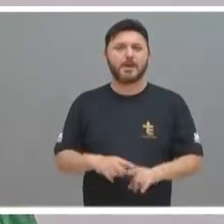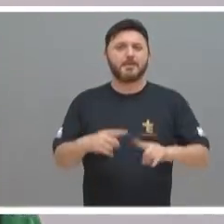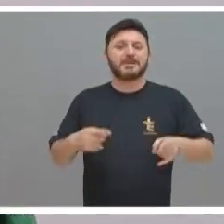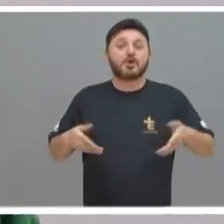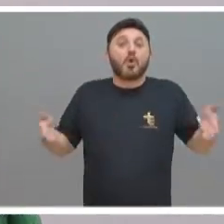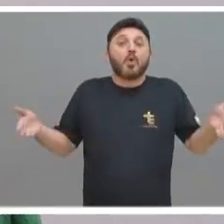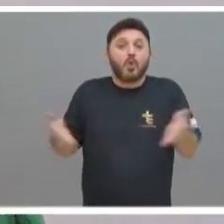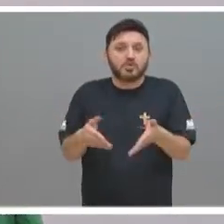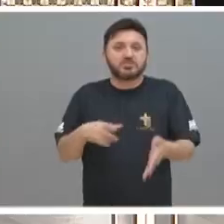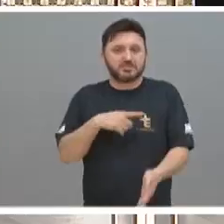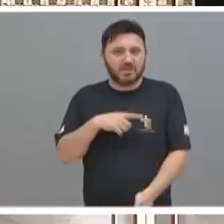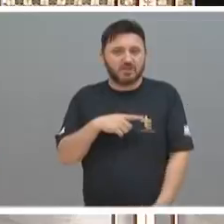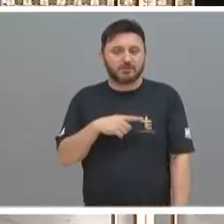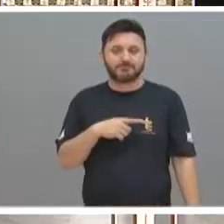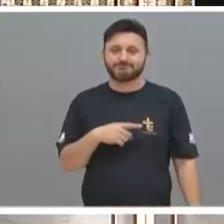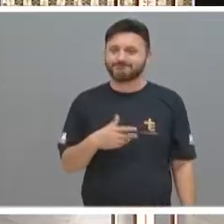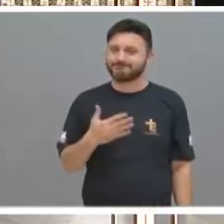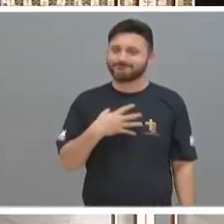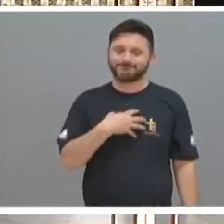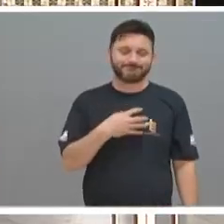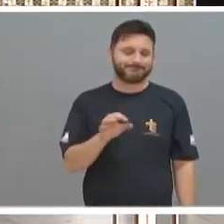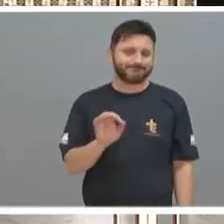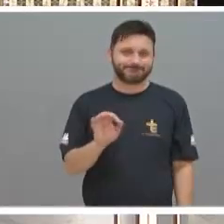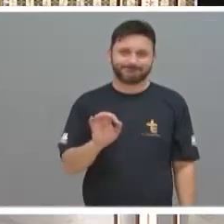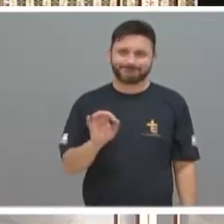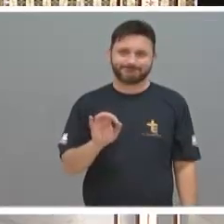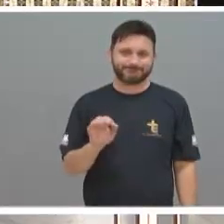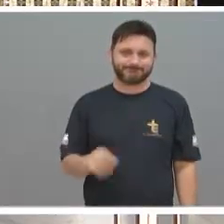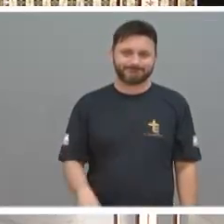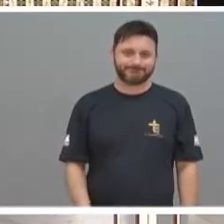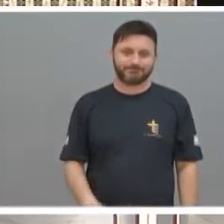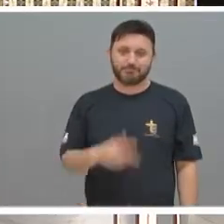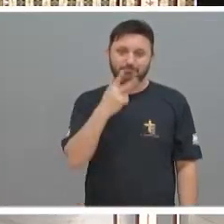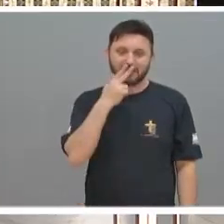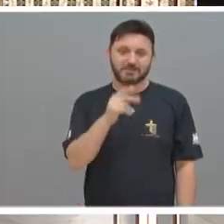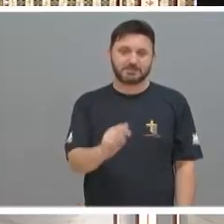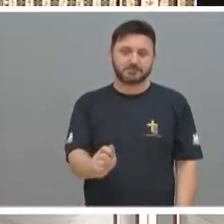Não vejo, não sinto.